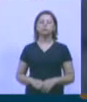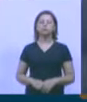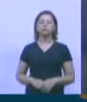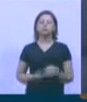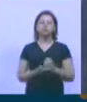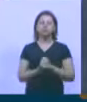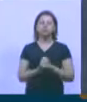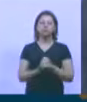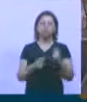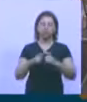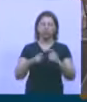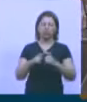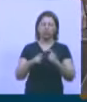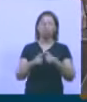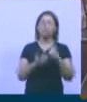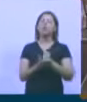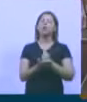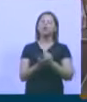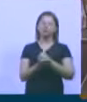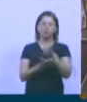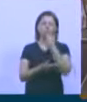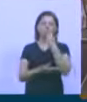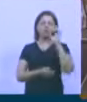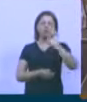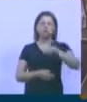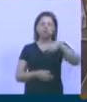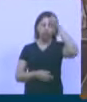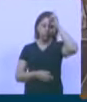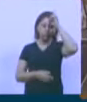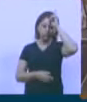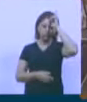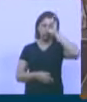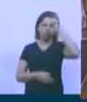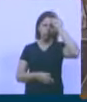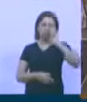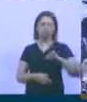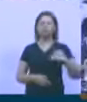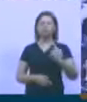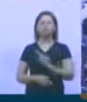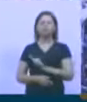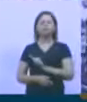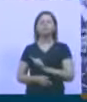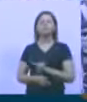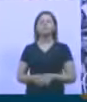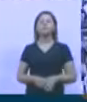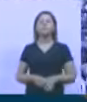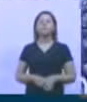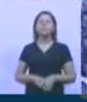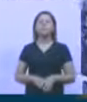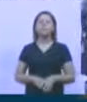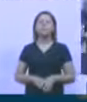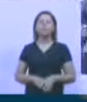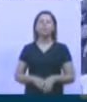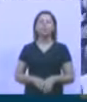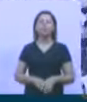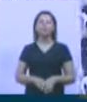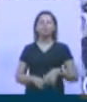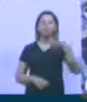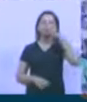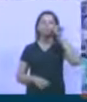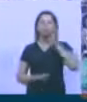Os médicos e os remédios são dons de Deus para nós. Yesterday I met a very good doctor.